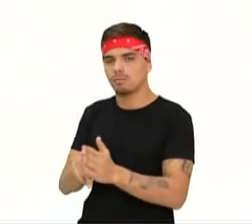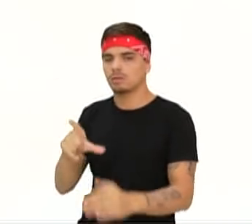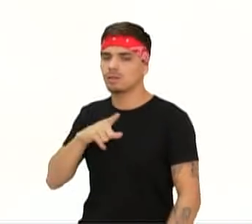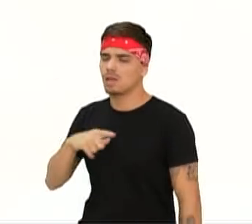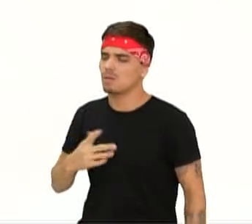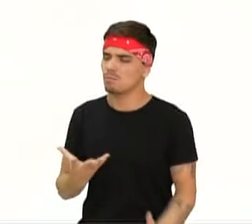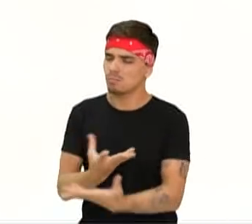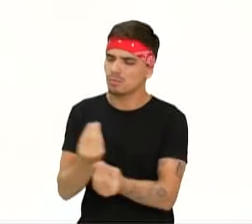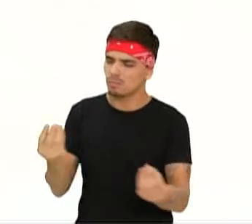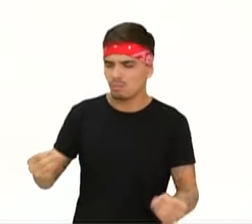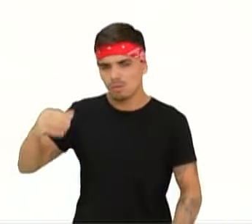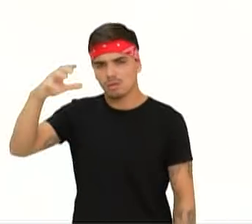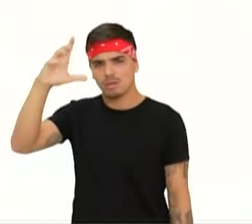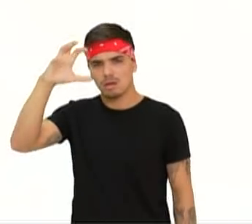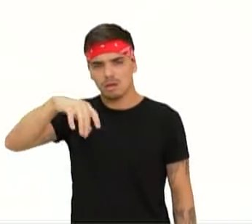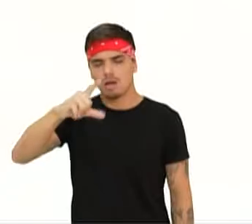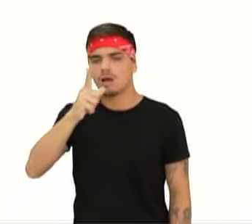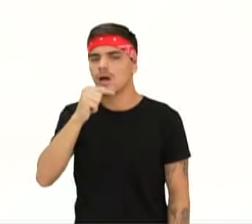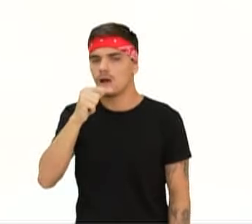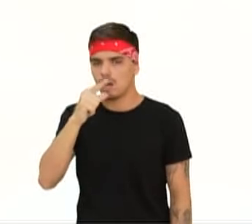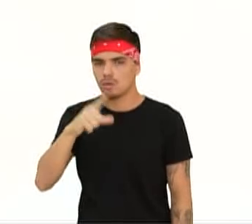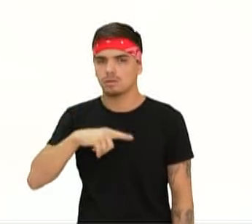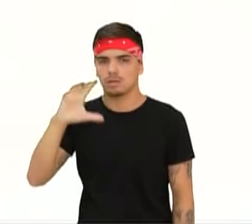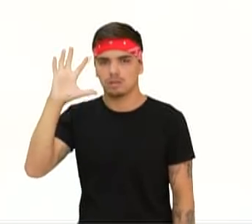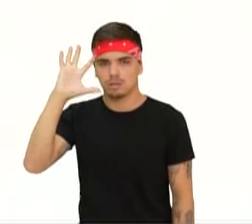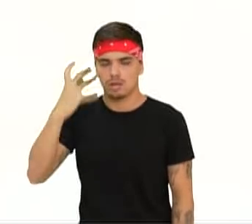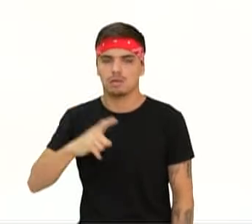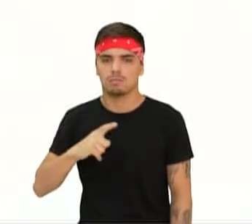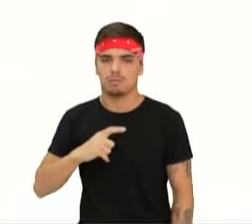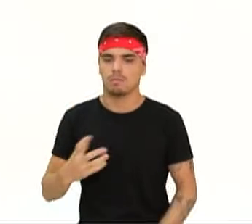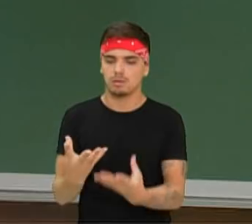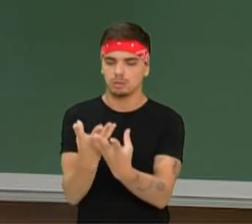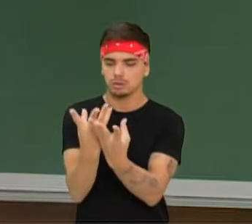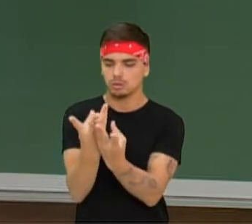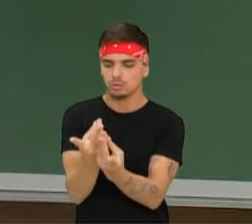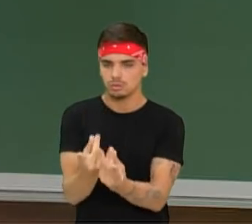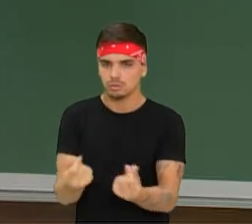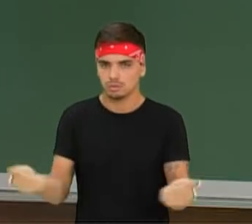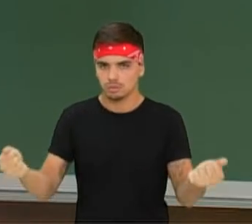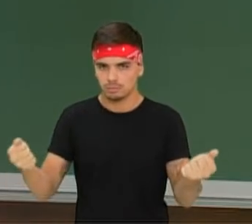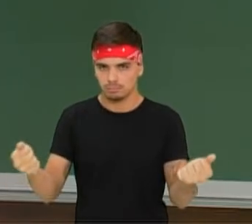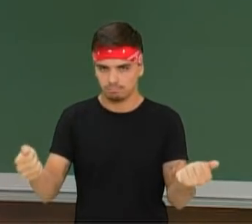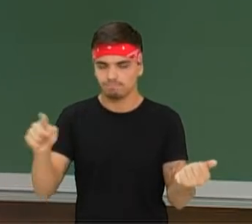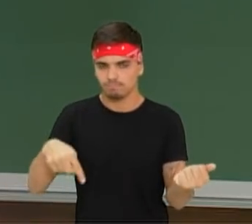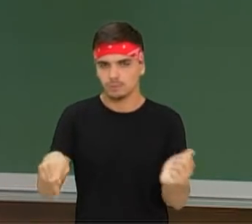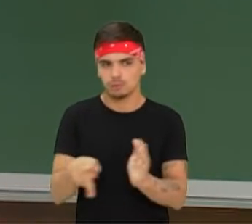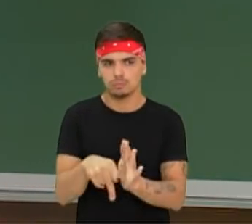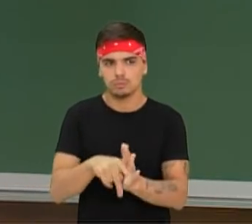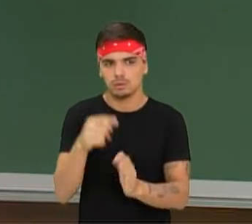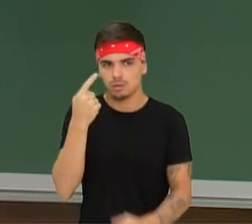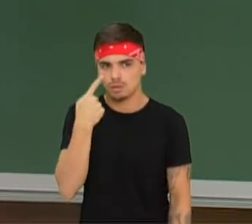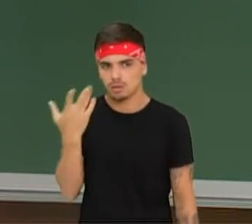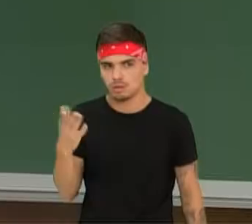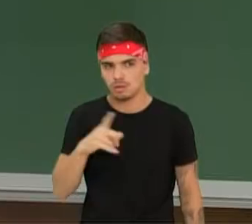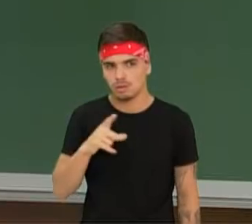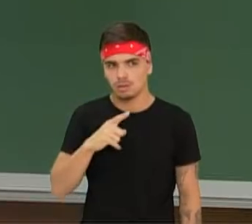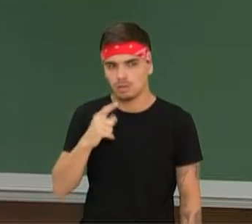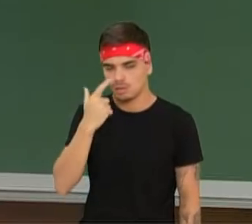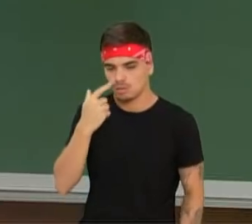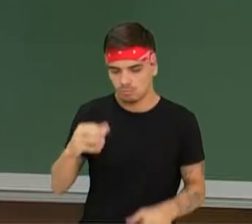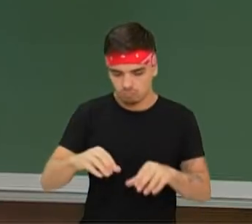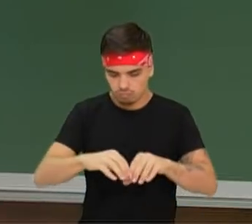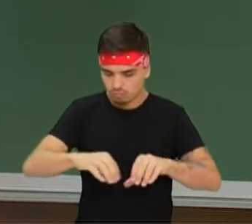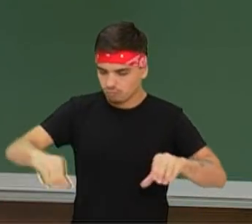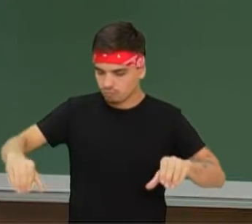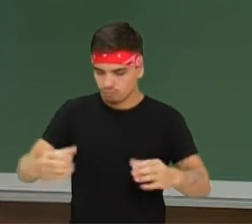ele pode ser resolvido com um sistema de drenagem, que consiste na abertura de valas